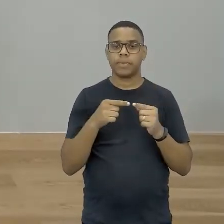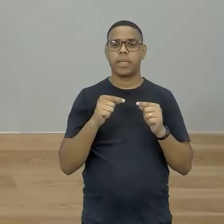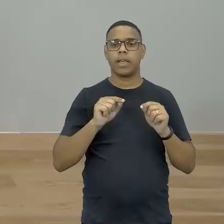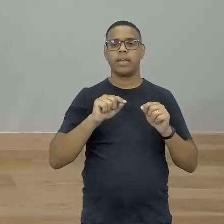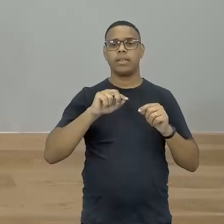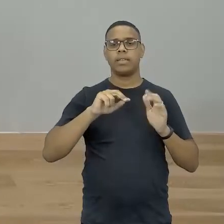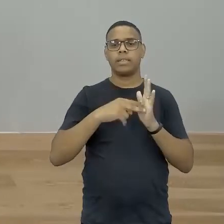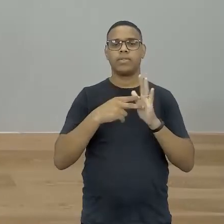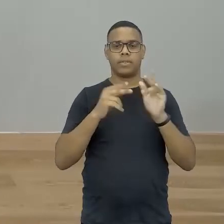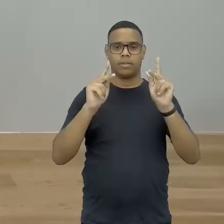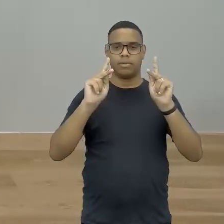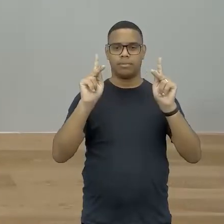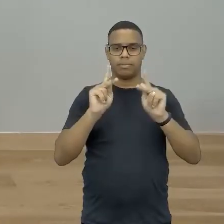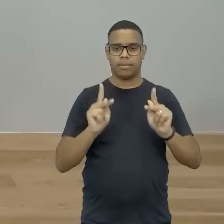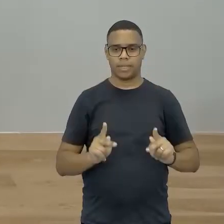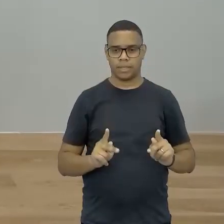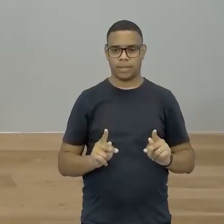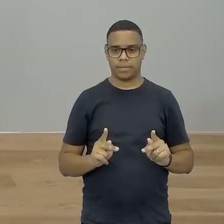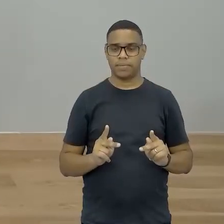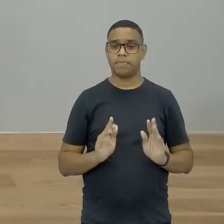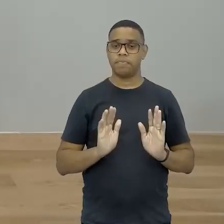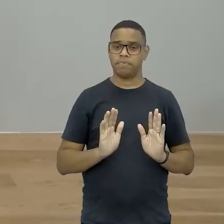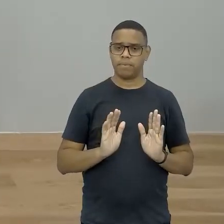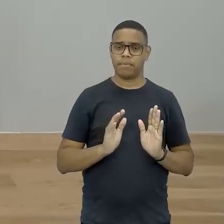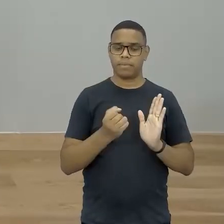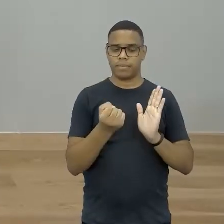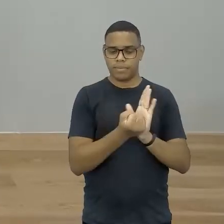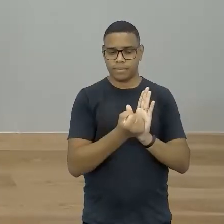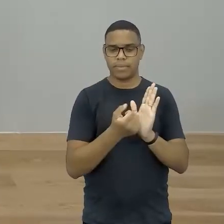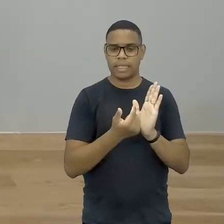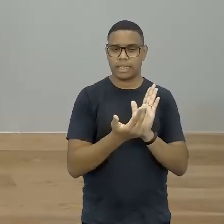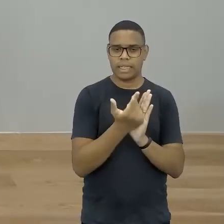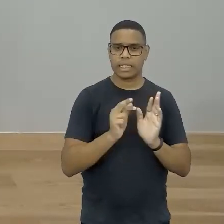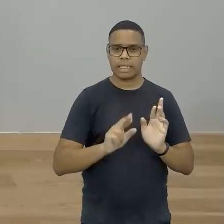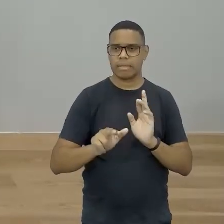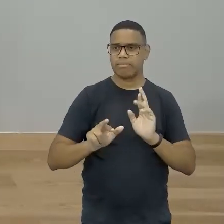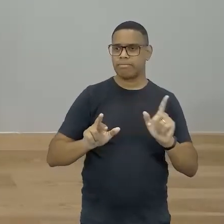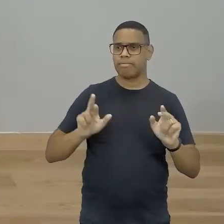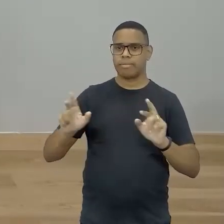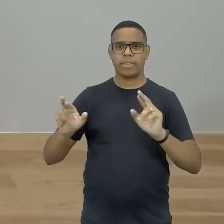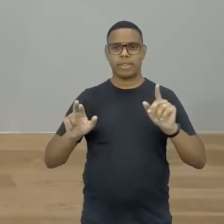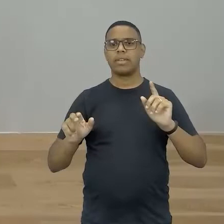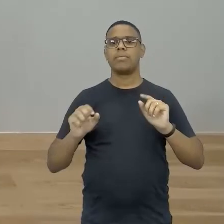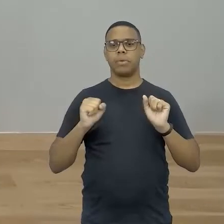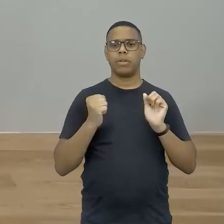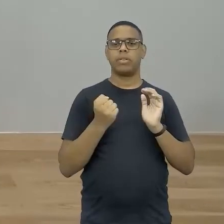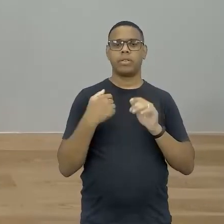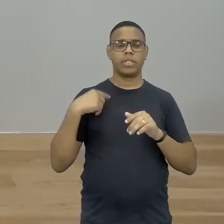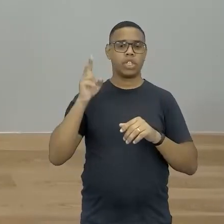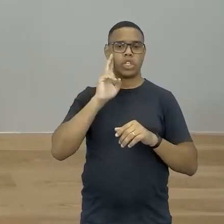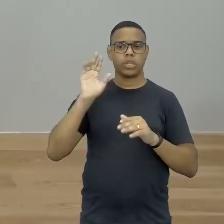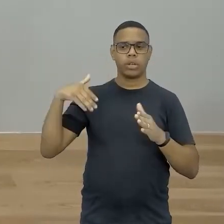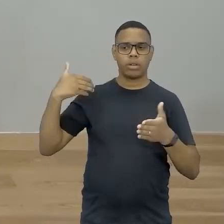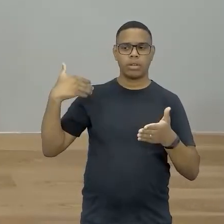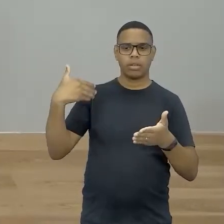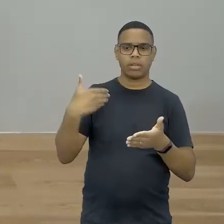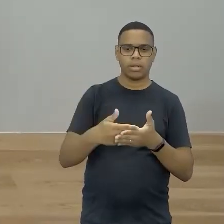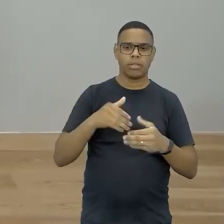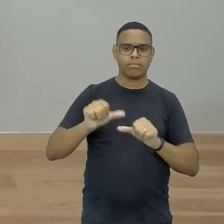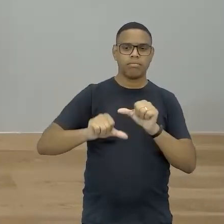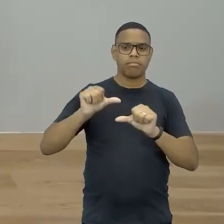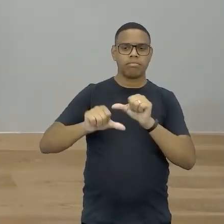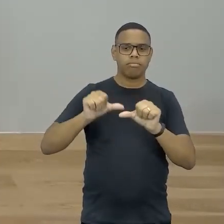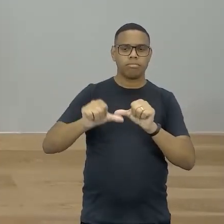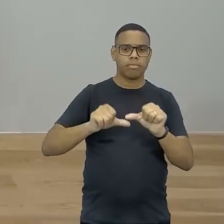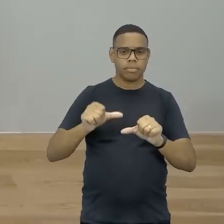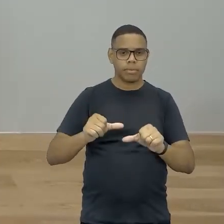paz. E é interessante pensar o quanto os símbolos eles sofrem transformações ao longo da história, né? Mas